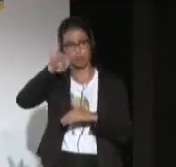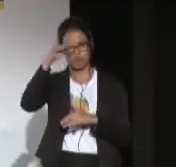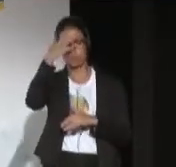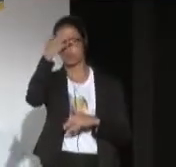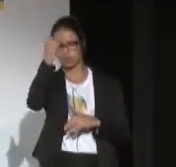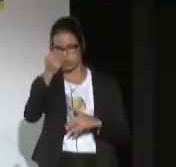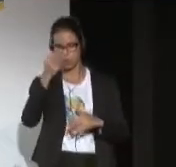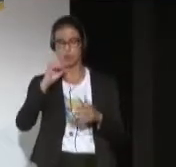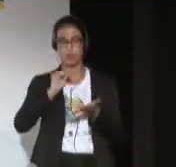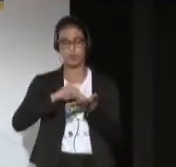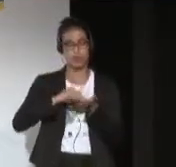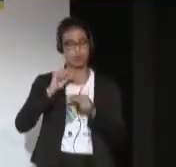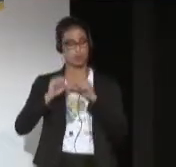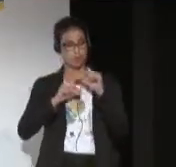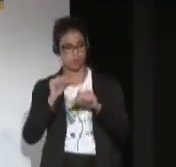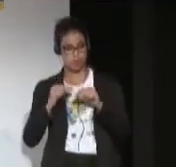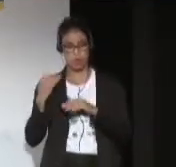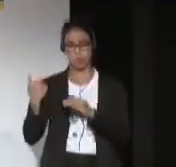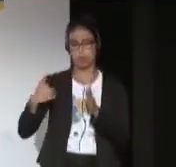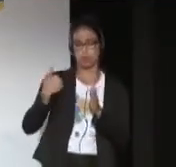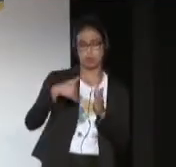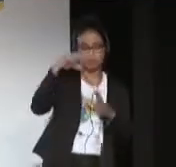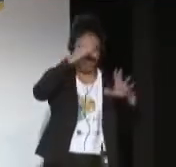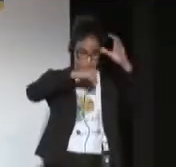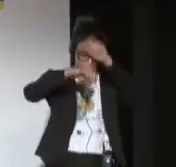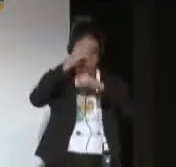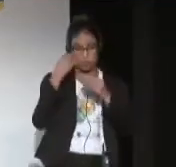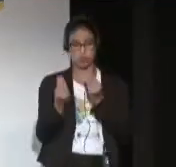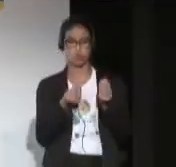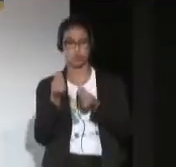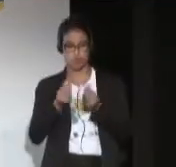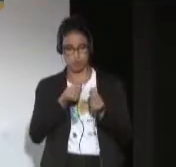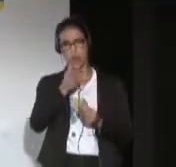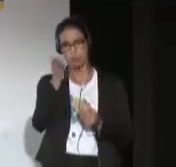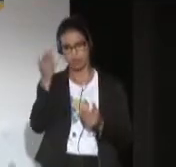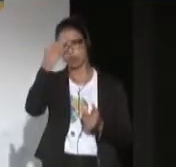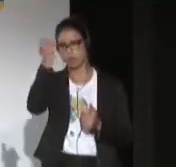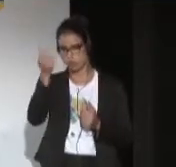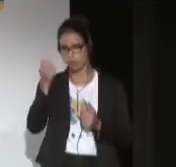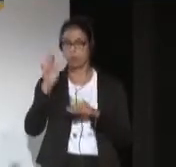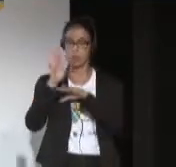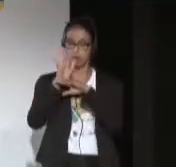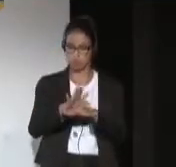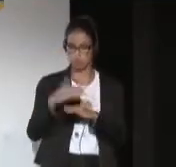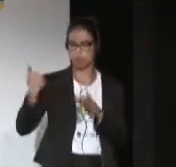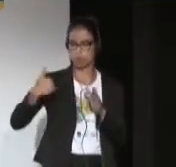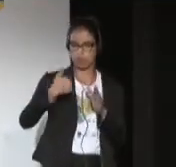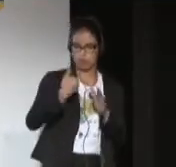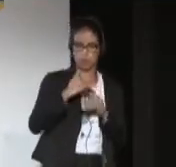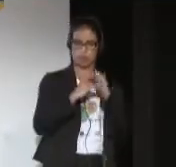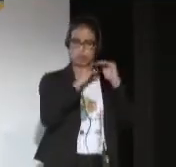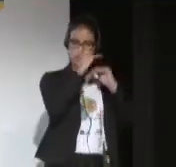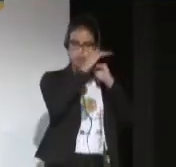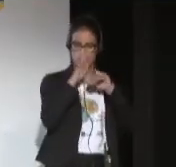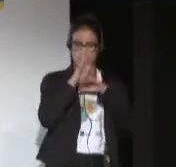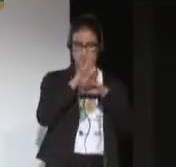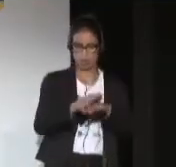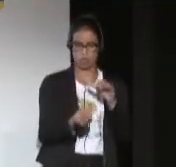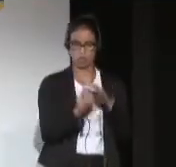elas entendem o processo de aprendizagem desses alunos e elas dão continuidade a esse processo para criar cidadãos